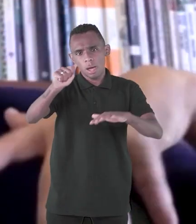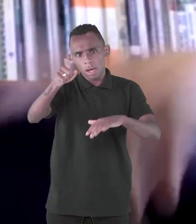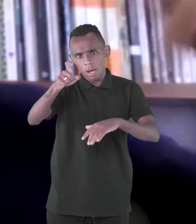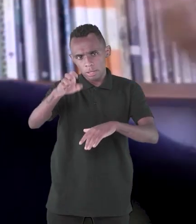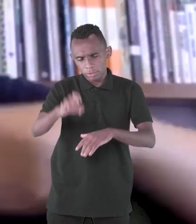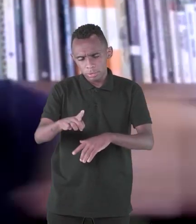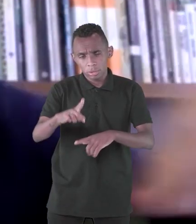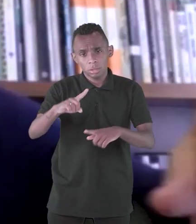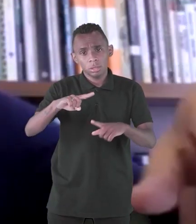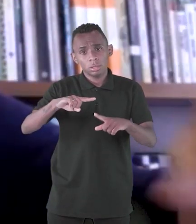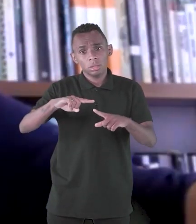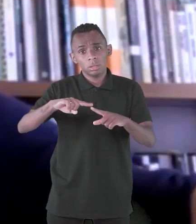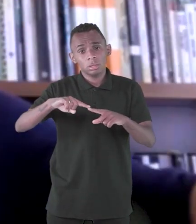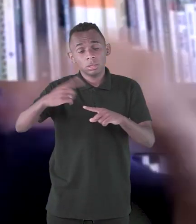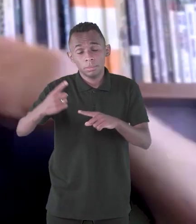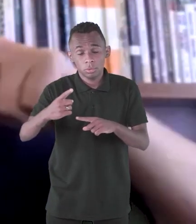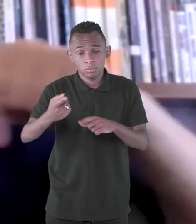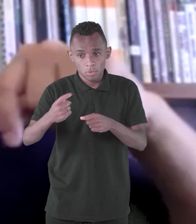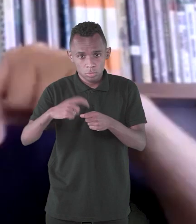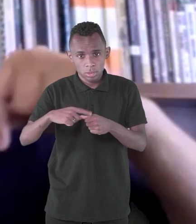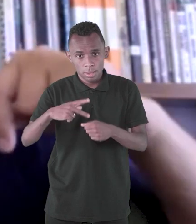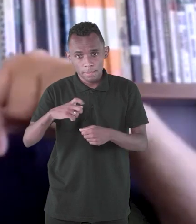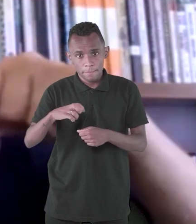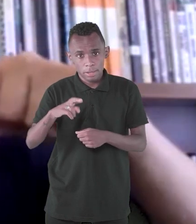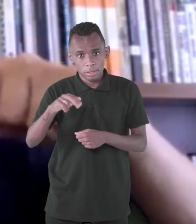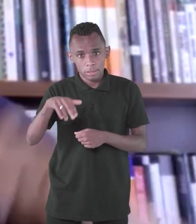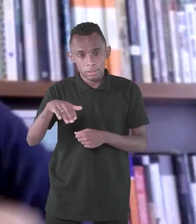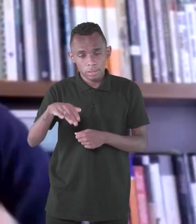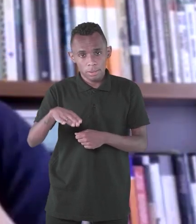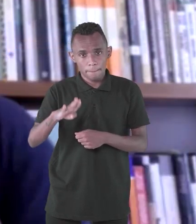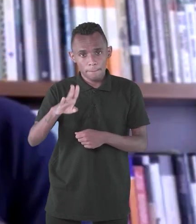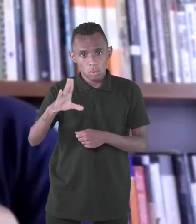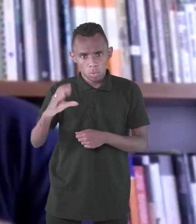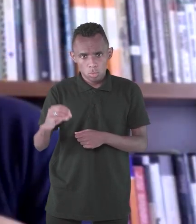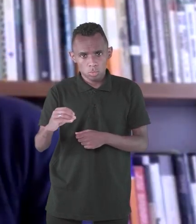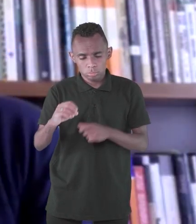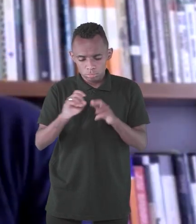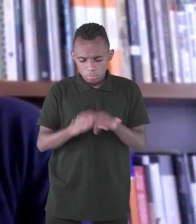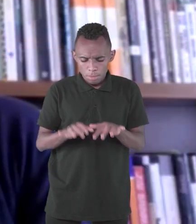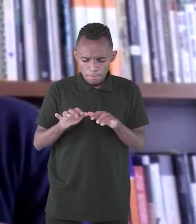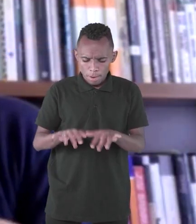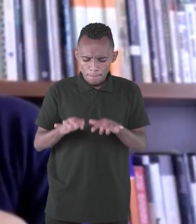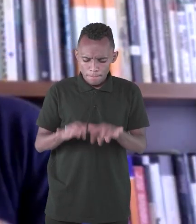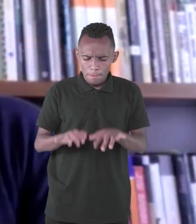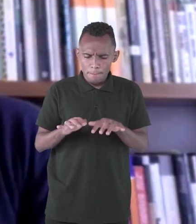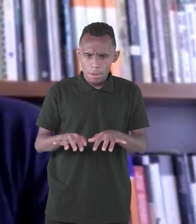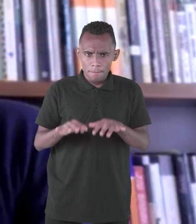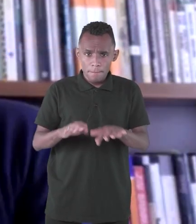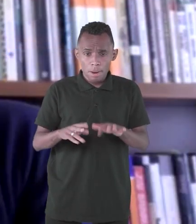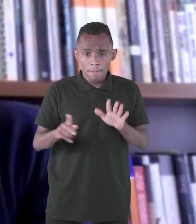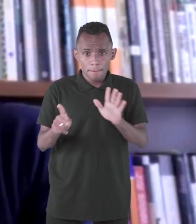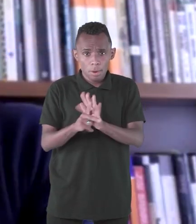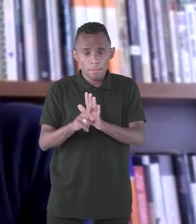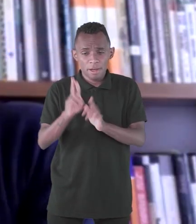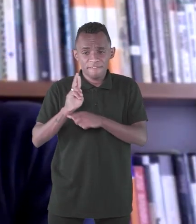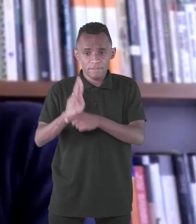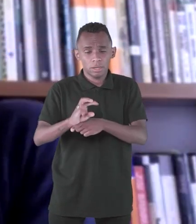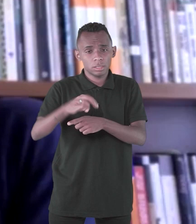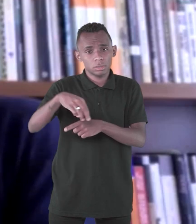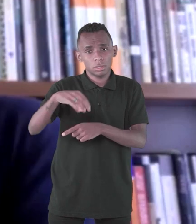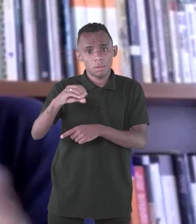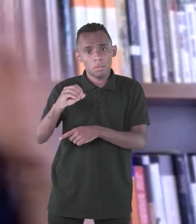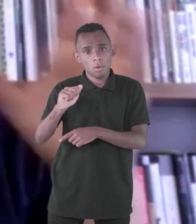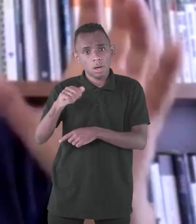música contemporânea. Eu vou voltar para Pernambuco com Amaro Freitas, que faz no piano uma coisa que vem de Moacir Santos